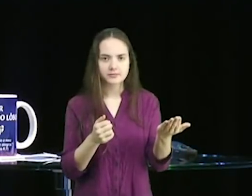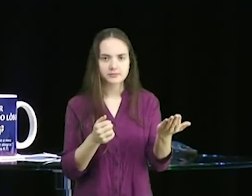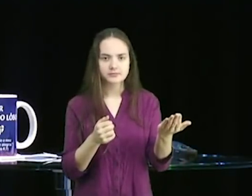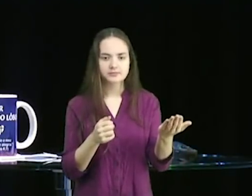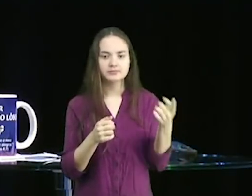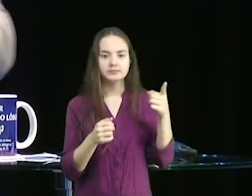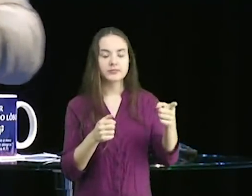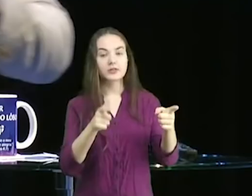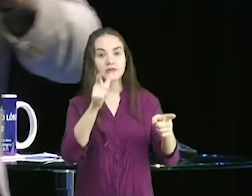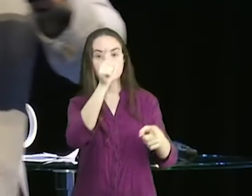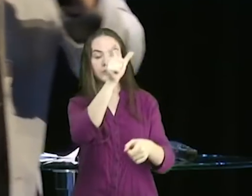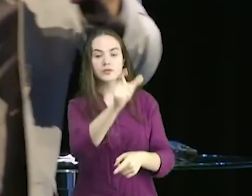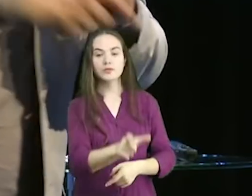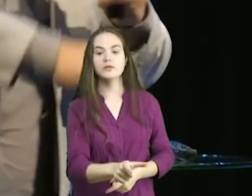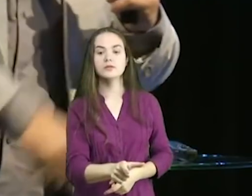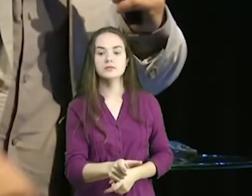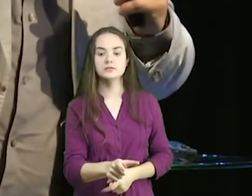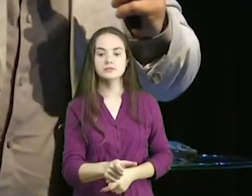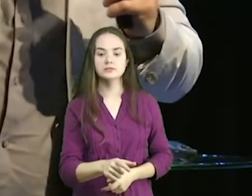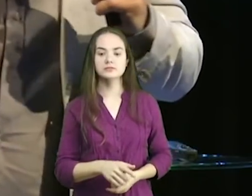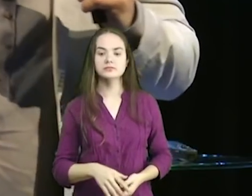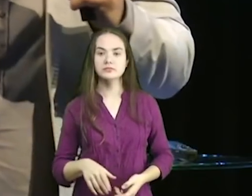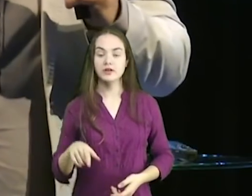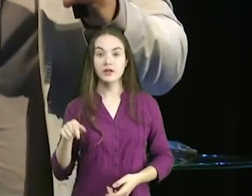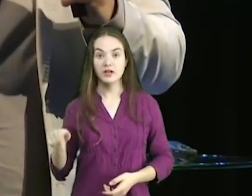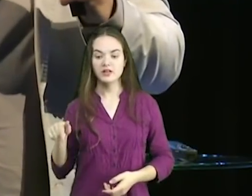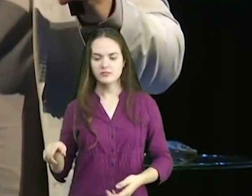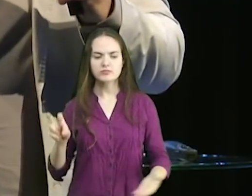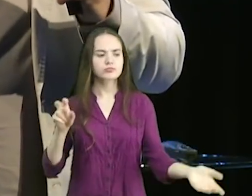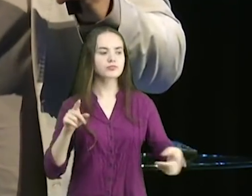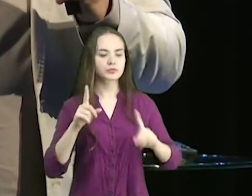Gente, aquele homem botou todo mundo de joelhos.